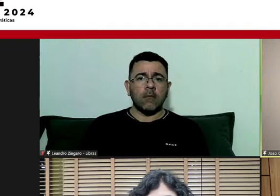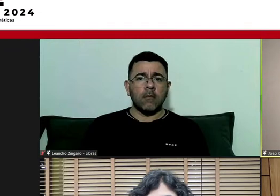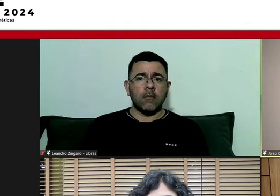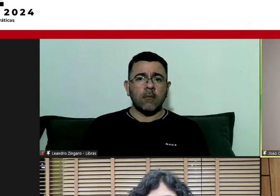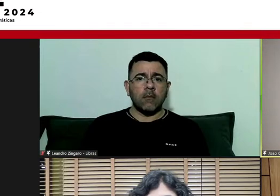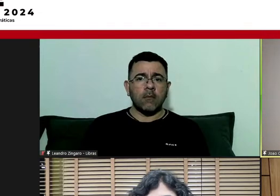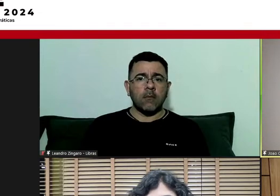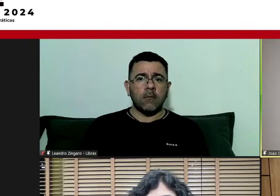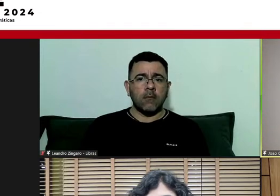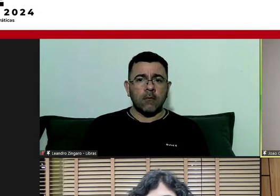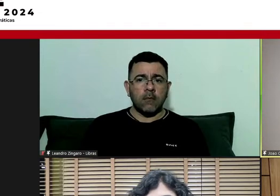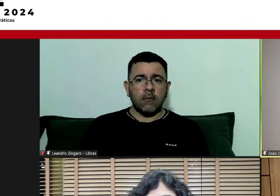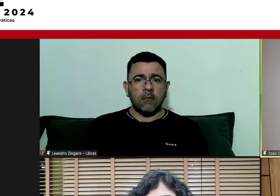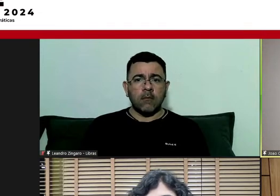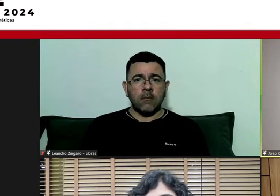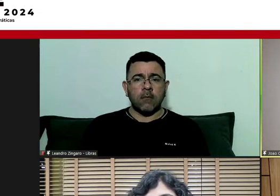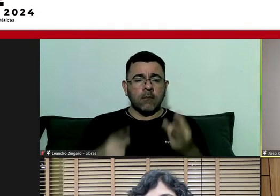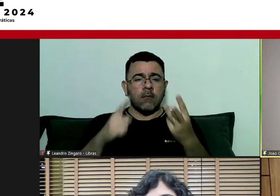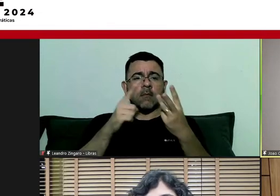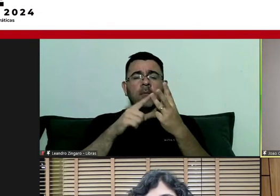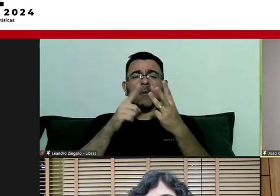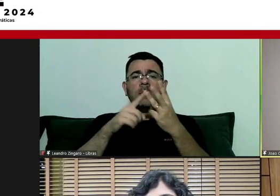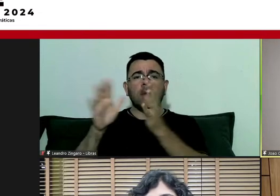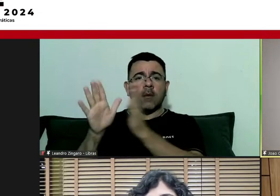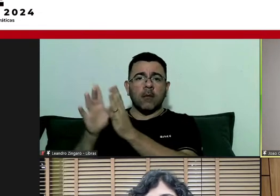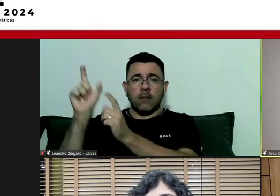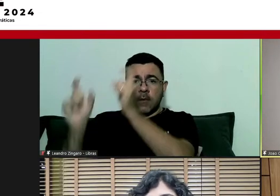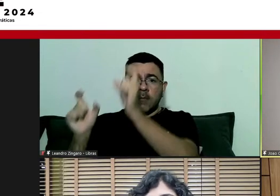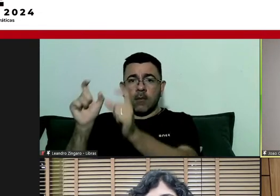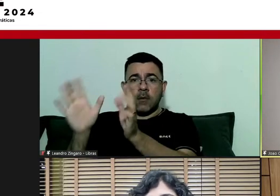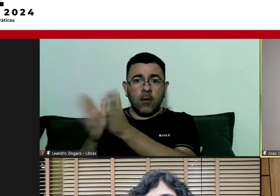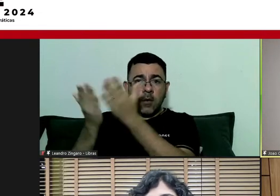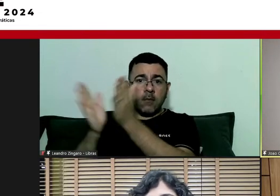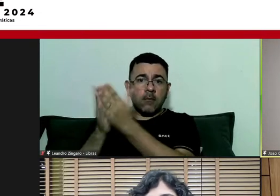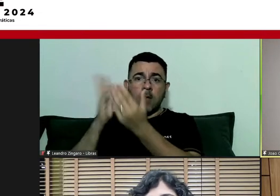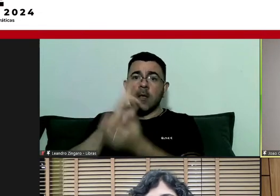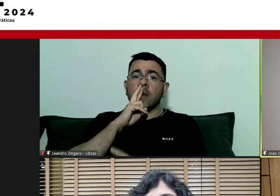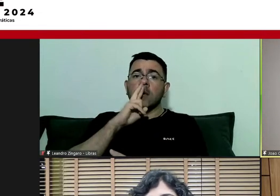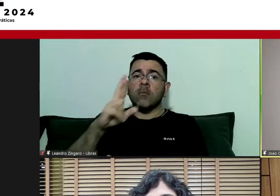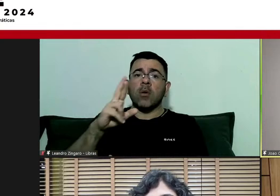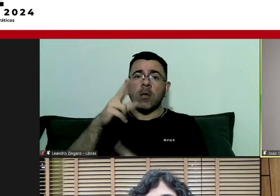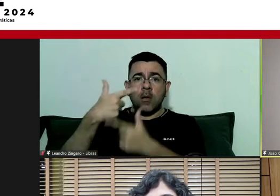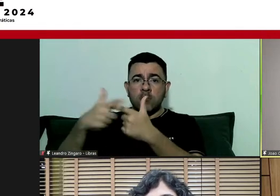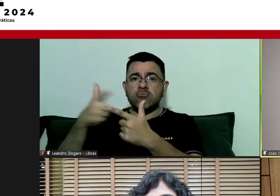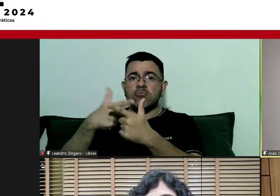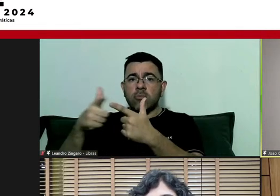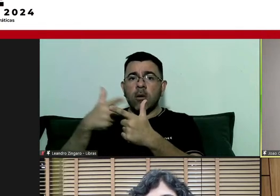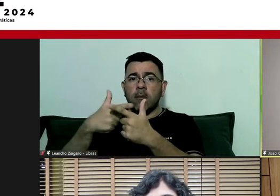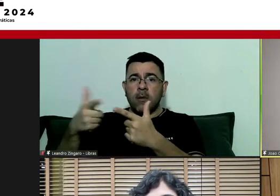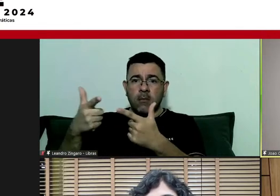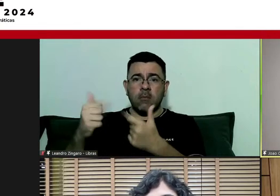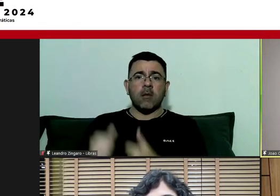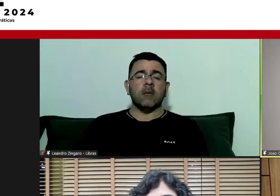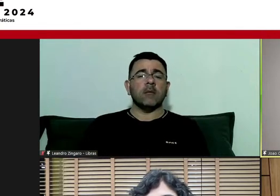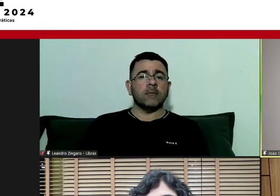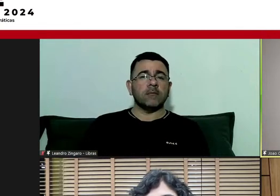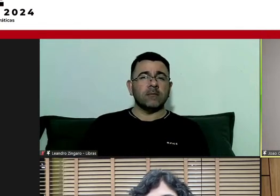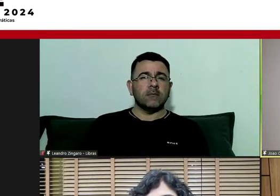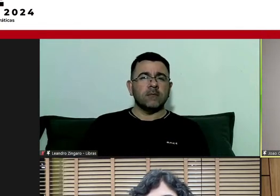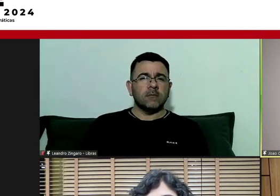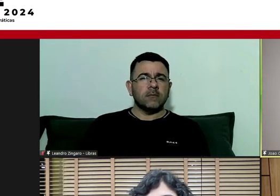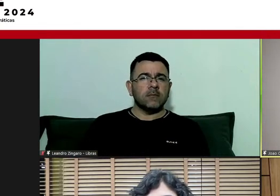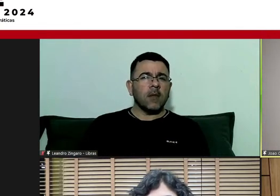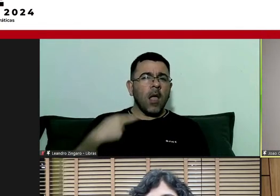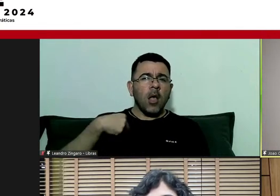solução para pessoas de baixa renda e existe uma isso é um grande problema tá assim no sentido de a gente tem que construir uma